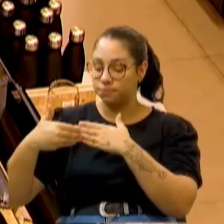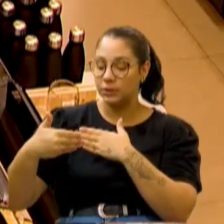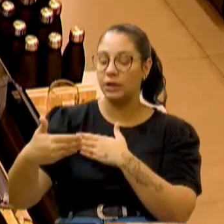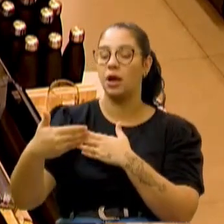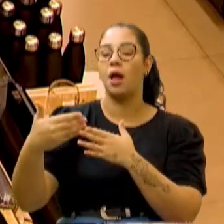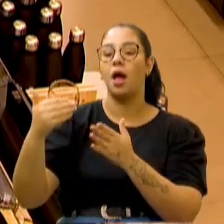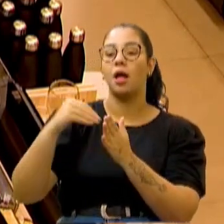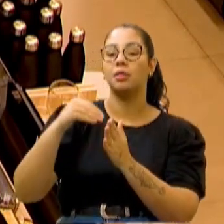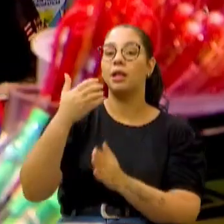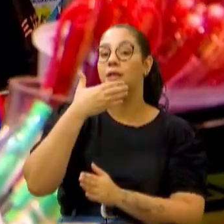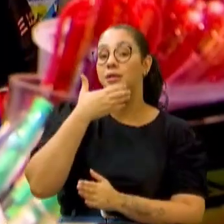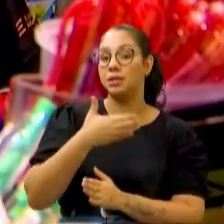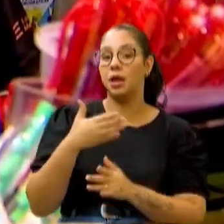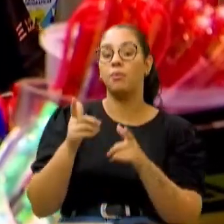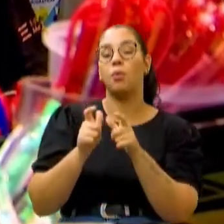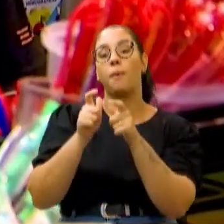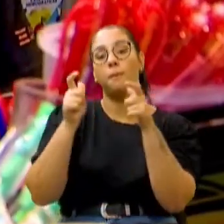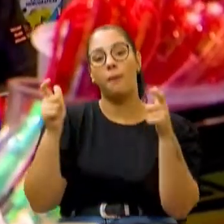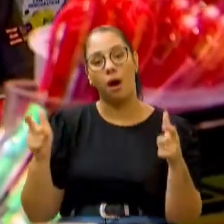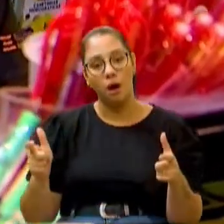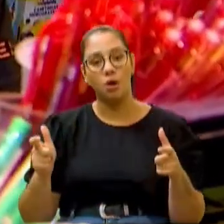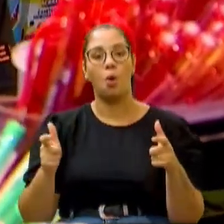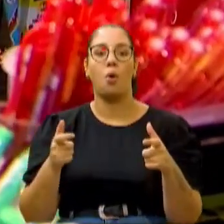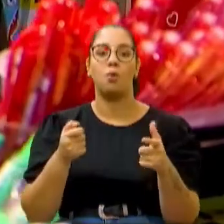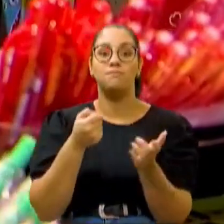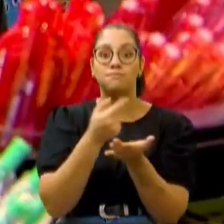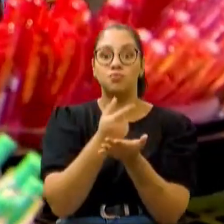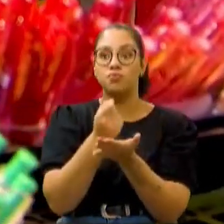então os espaços comerciais precisam